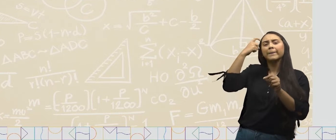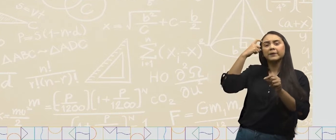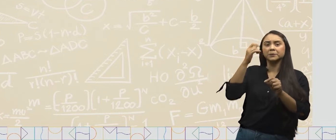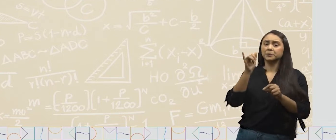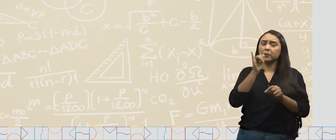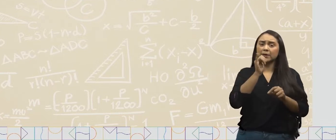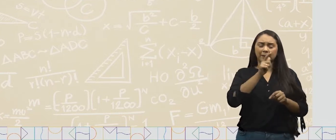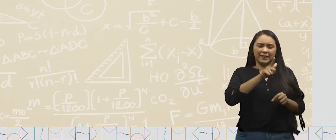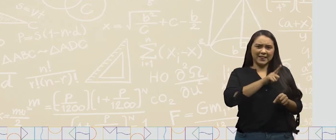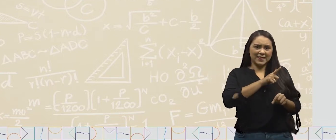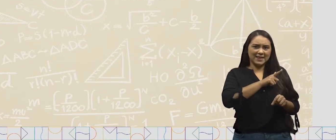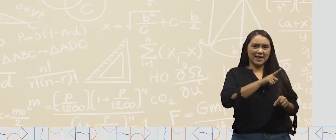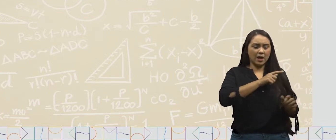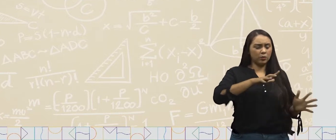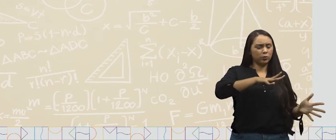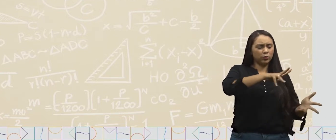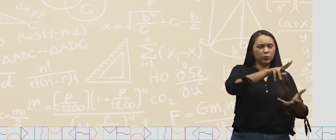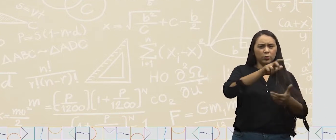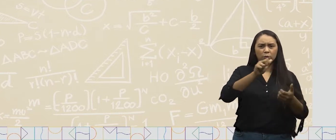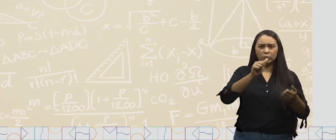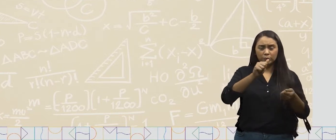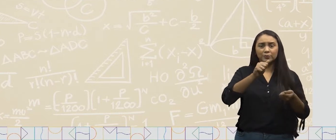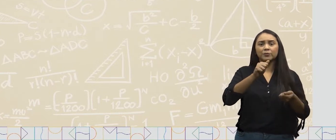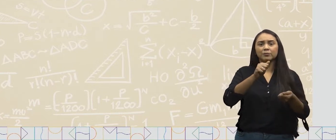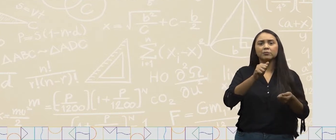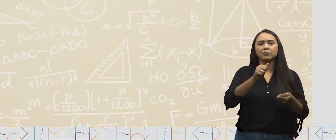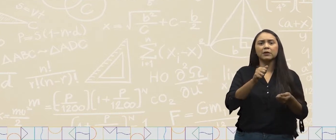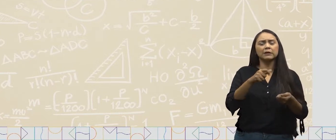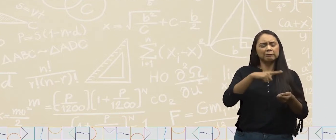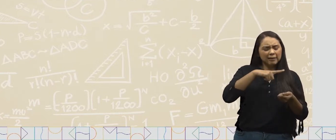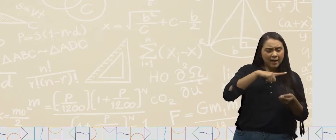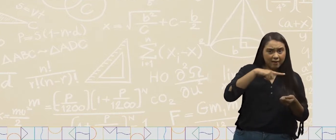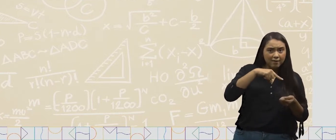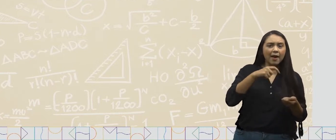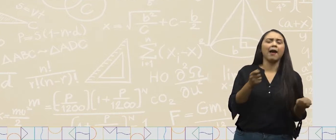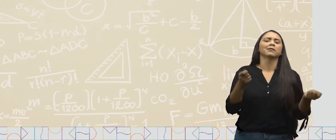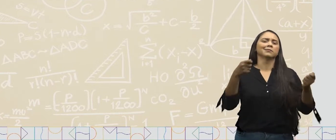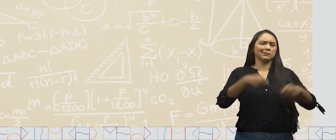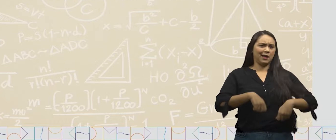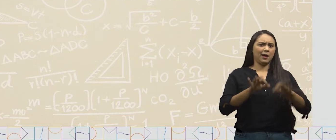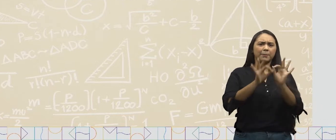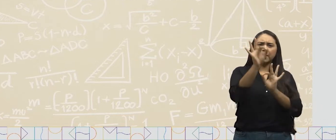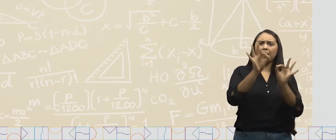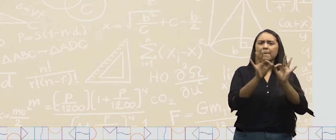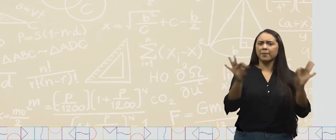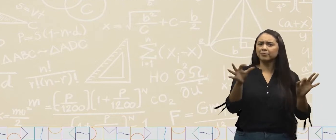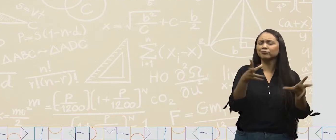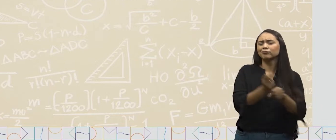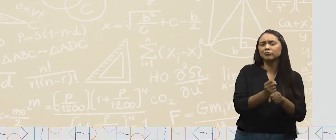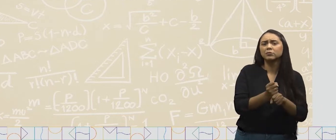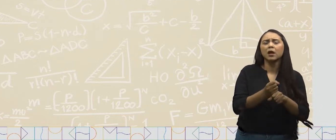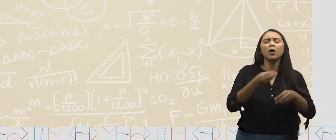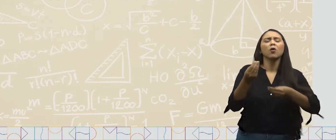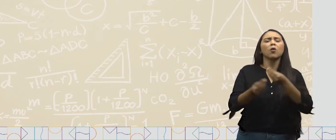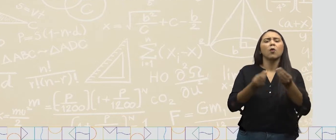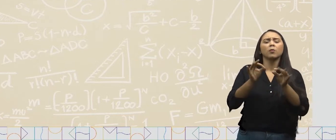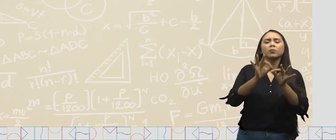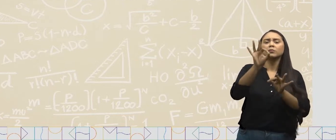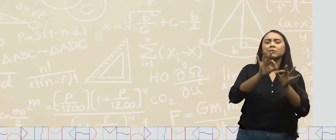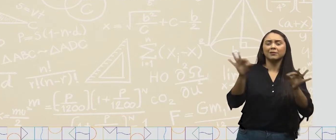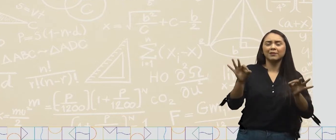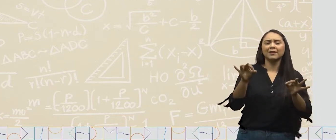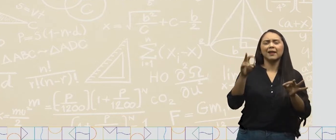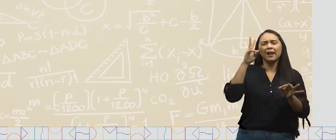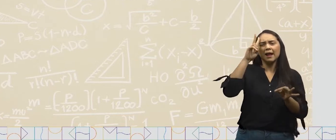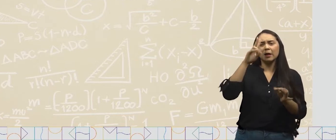no nosso universo, então nós podemos medir. E uma dessas formas de medição foi a que